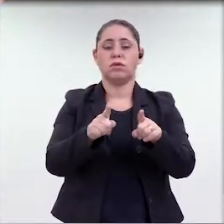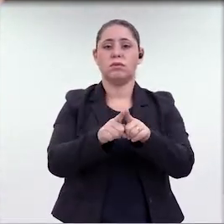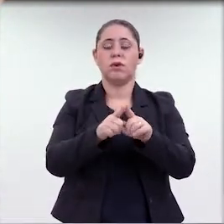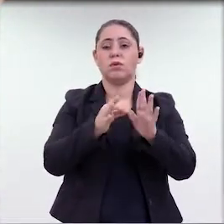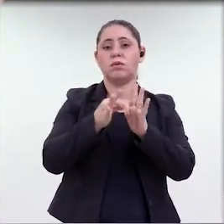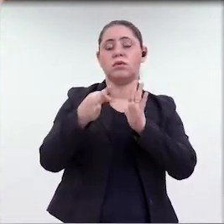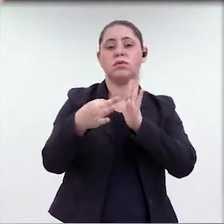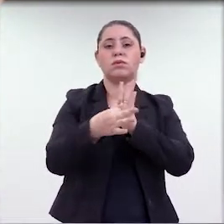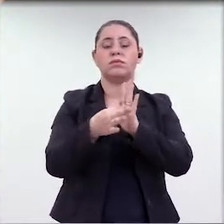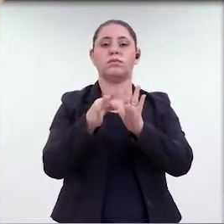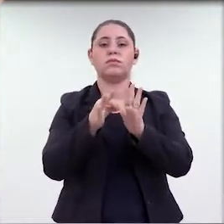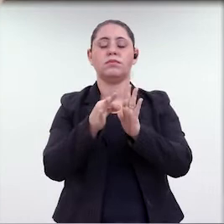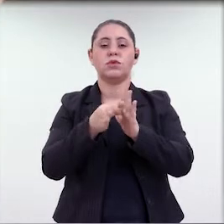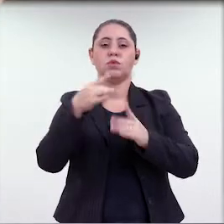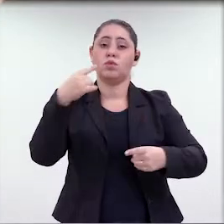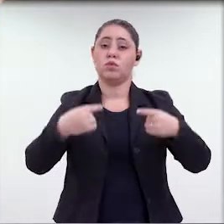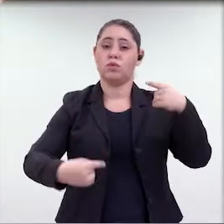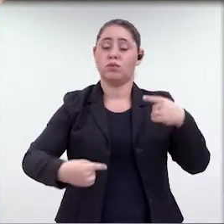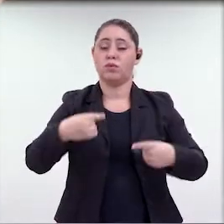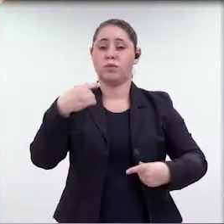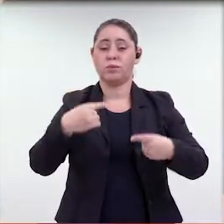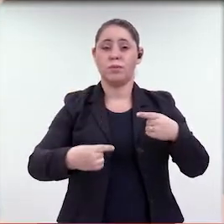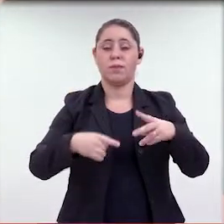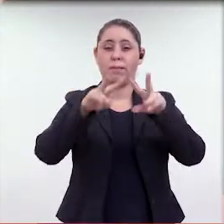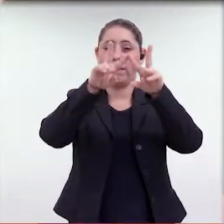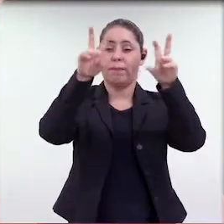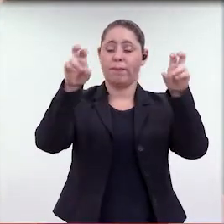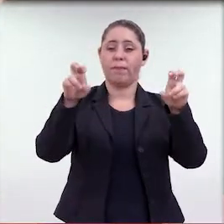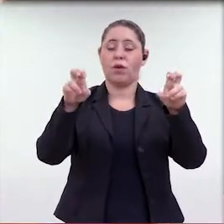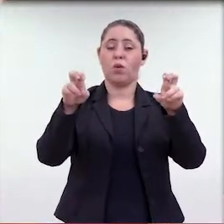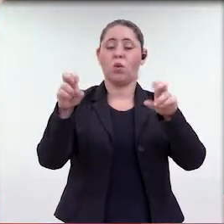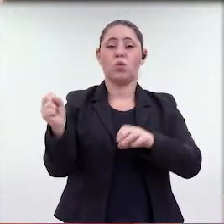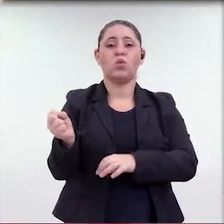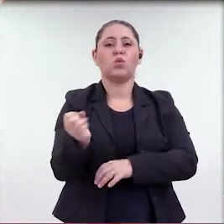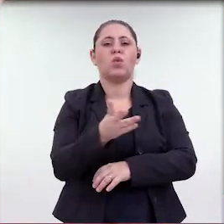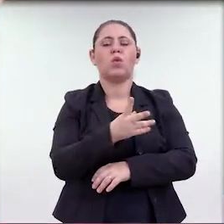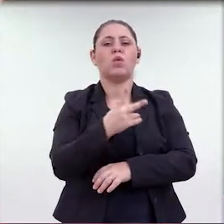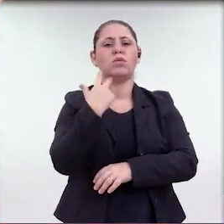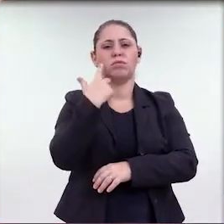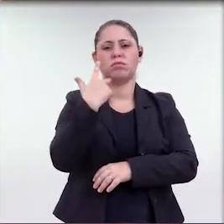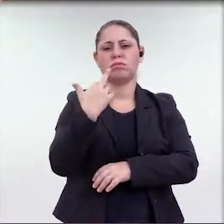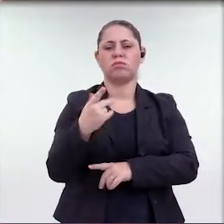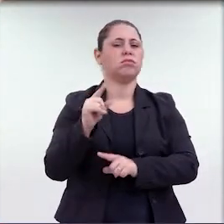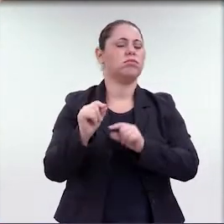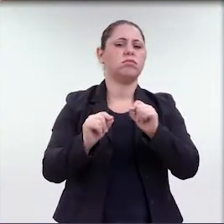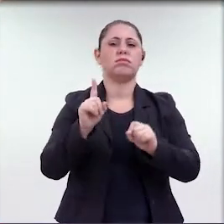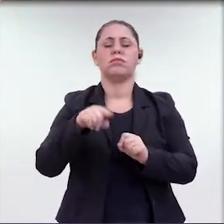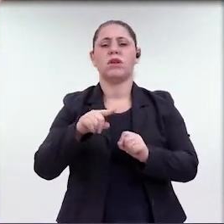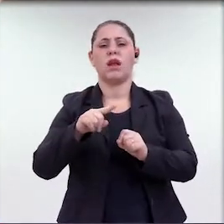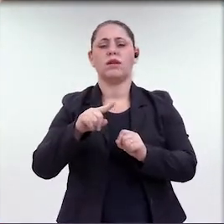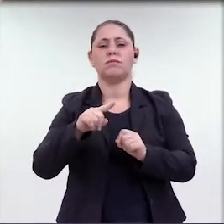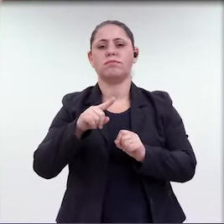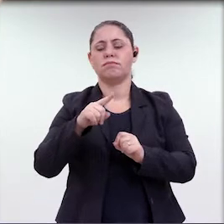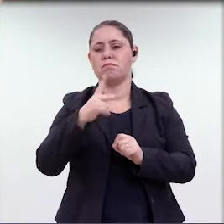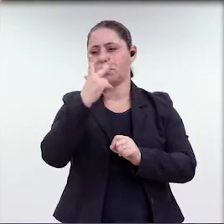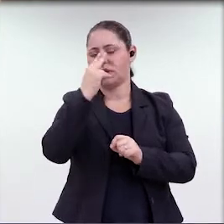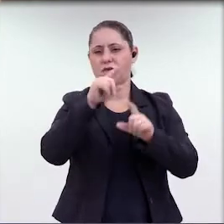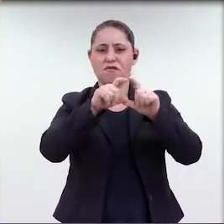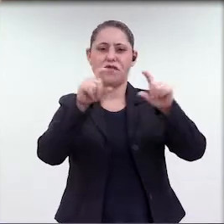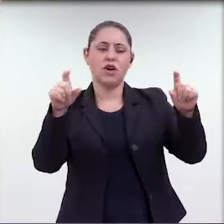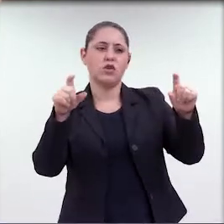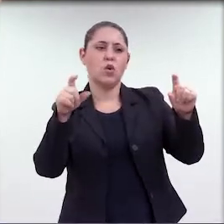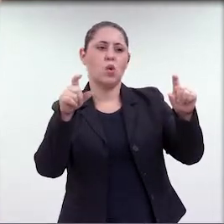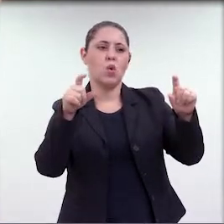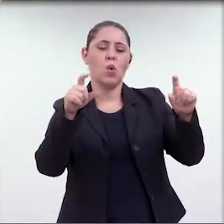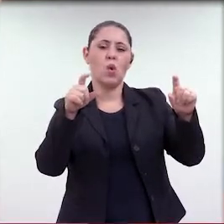também podendo trazer opiniões, agregar discussões sobre essa questão do novo normal, já que essa virou uma expressão bastante